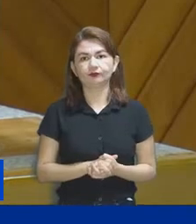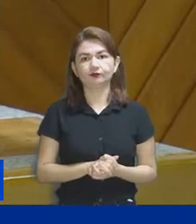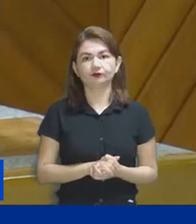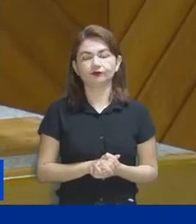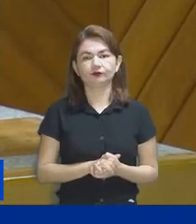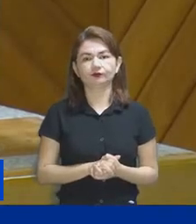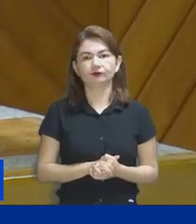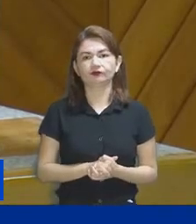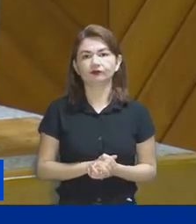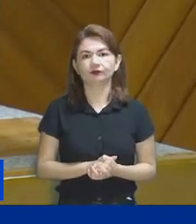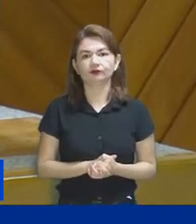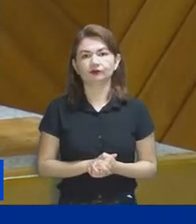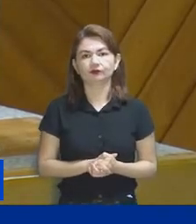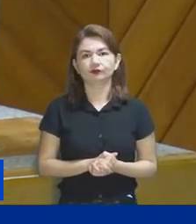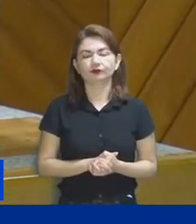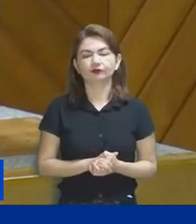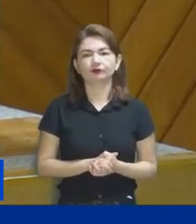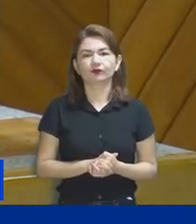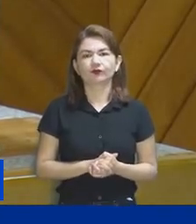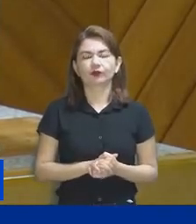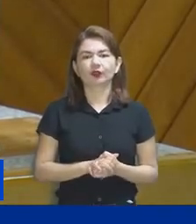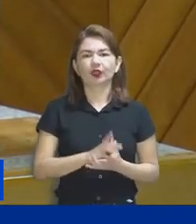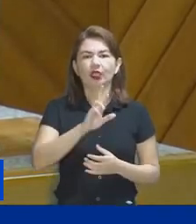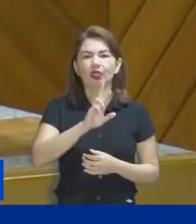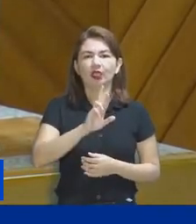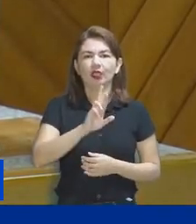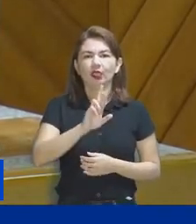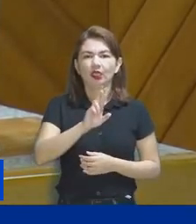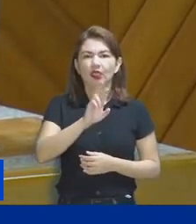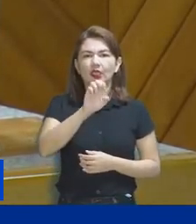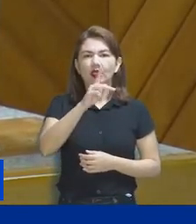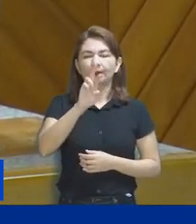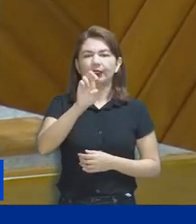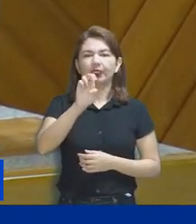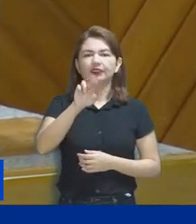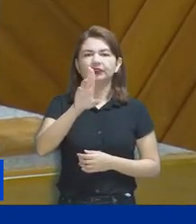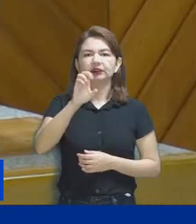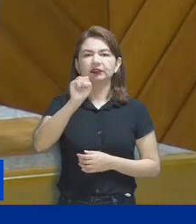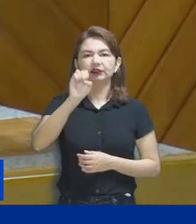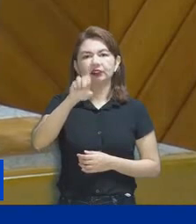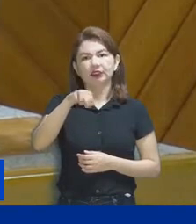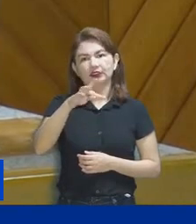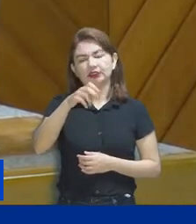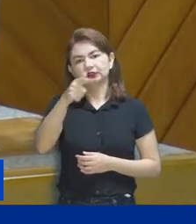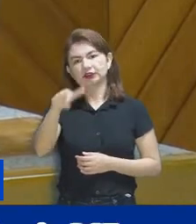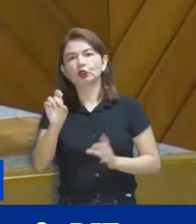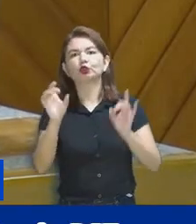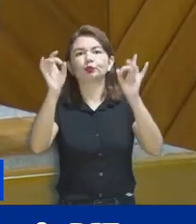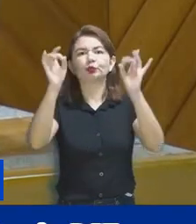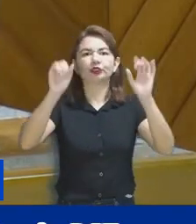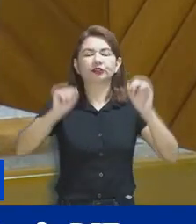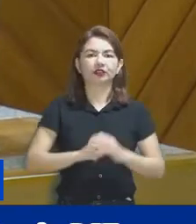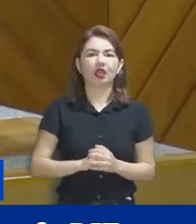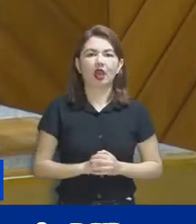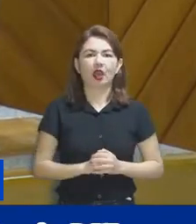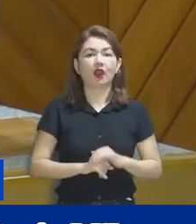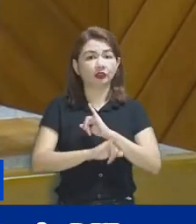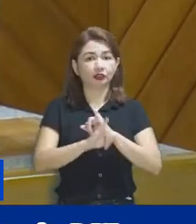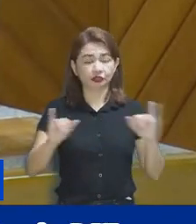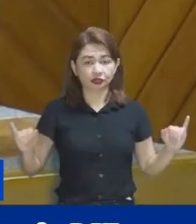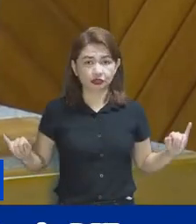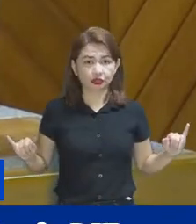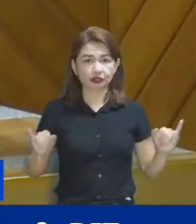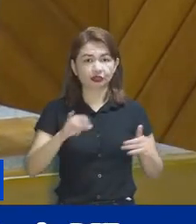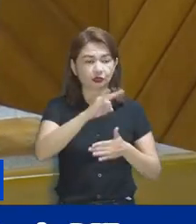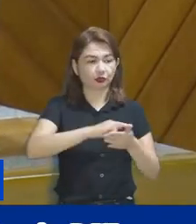na representação especial 601-651, que há uma distinção muito clara em que a intimação das partes e